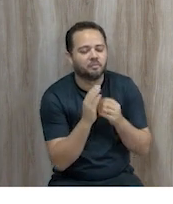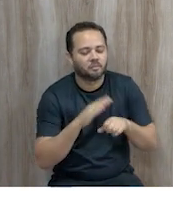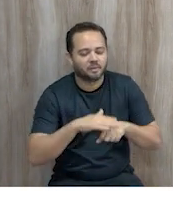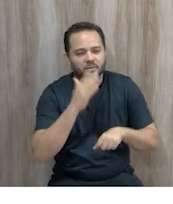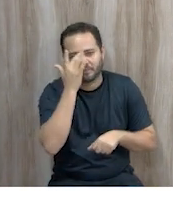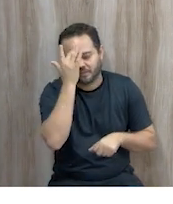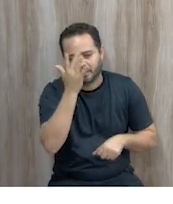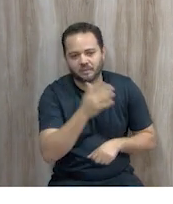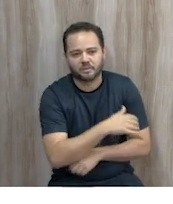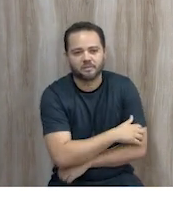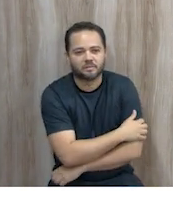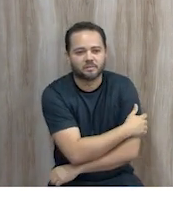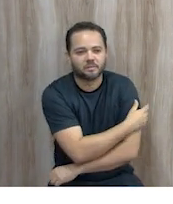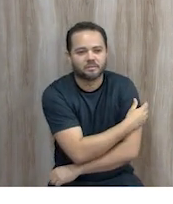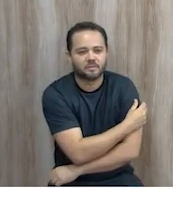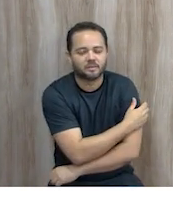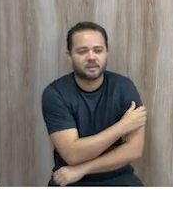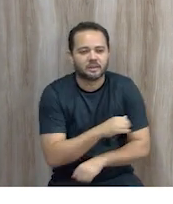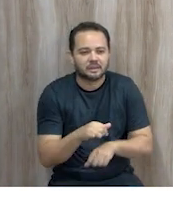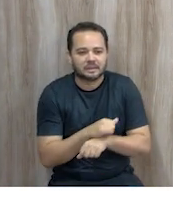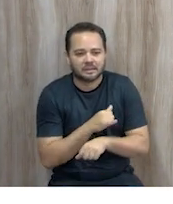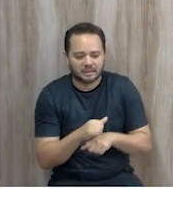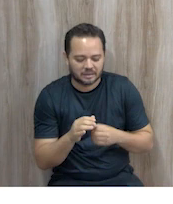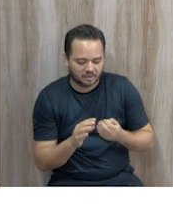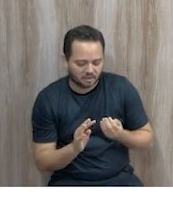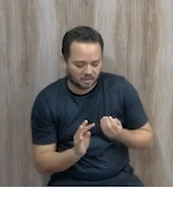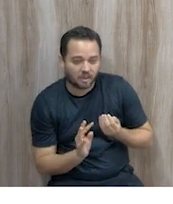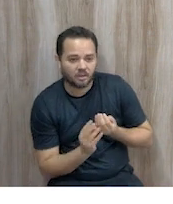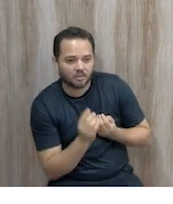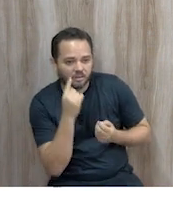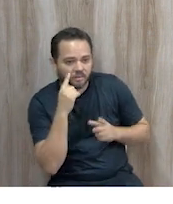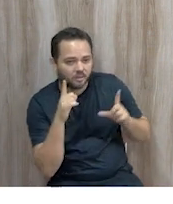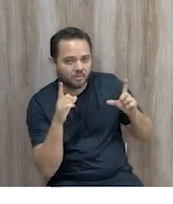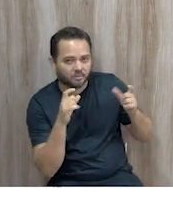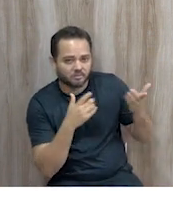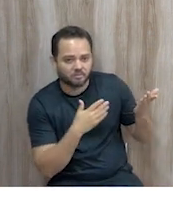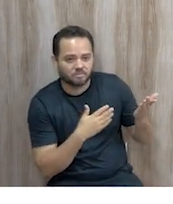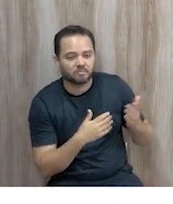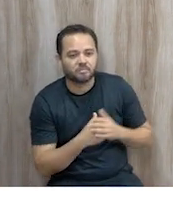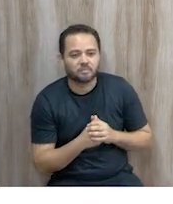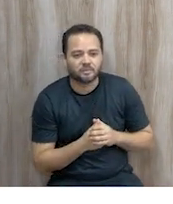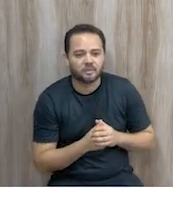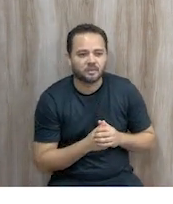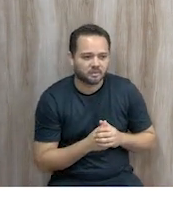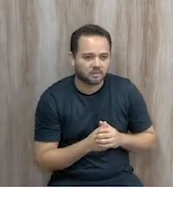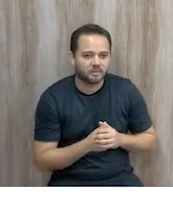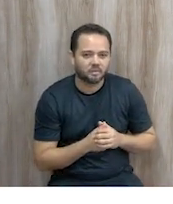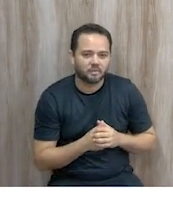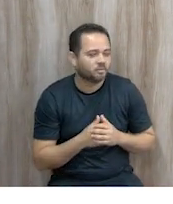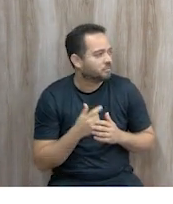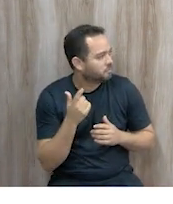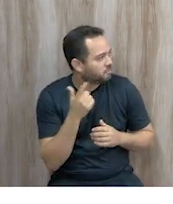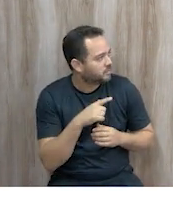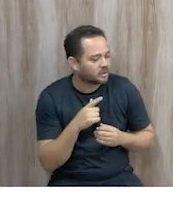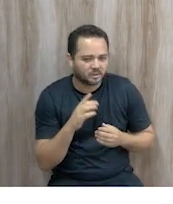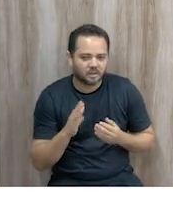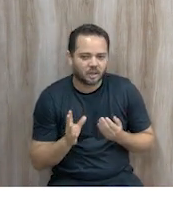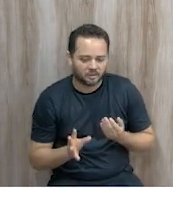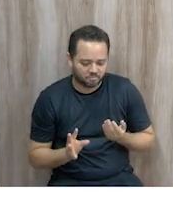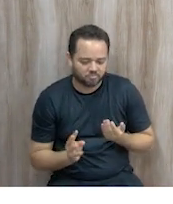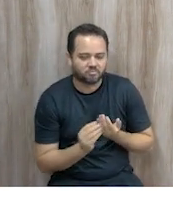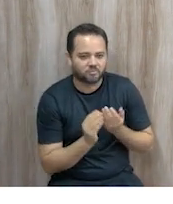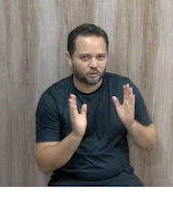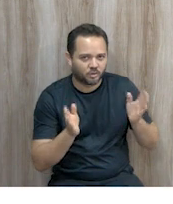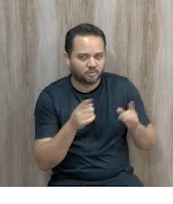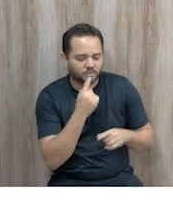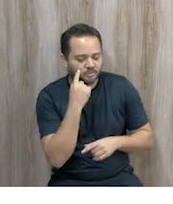conjuntivo. E aí a técnica, né, da incisão fica dessa forma, a gente consegue manter ali, esse aqui já é o enxerto de tecido